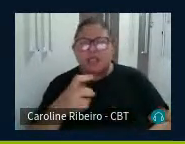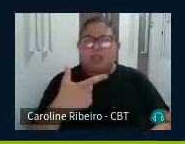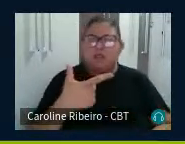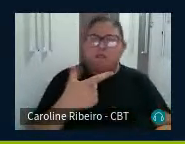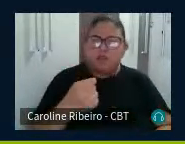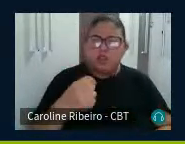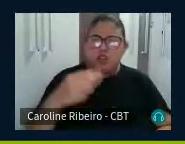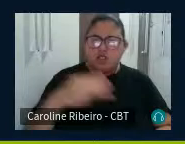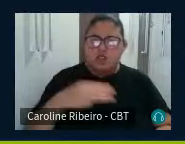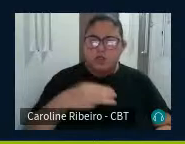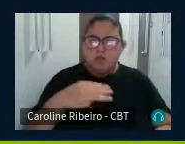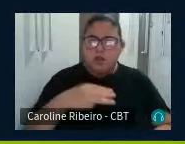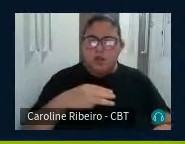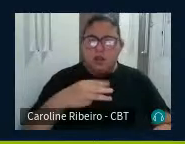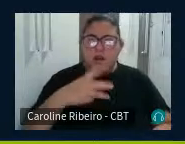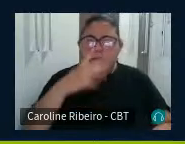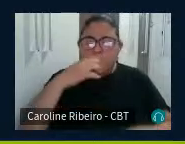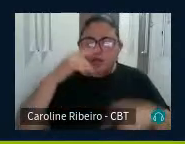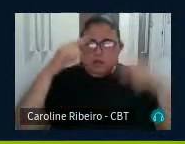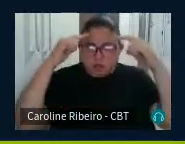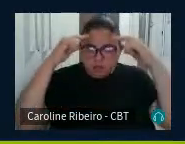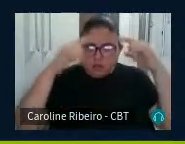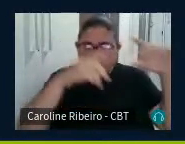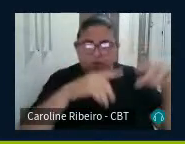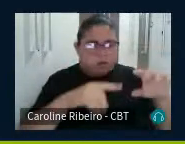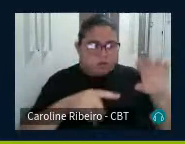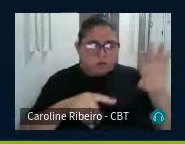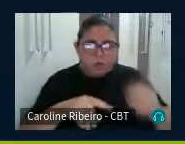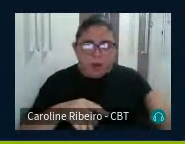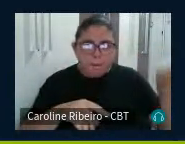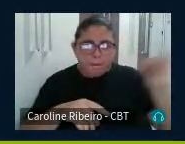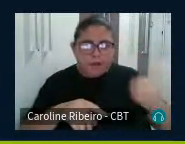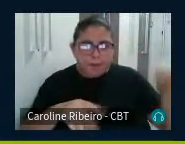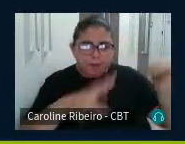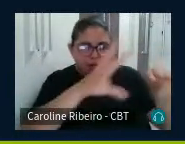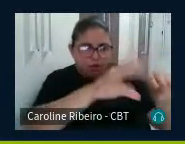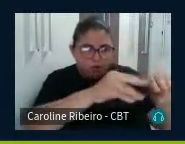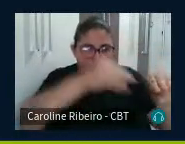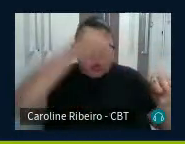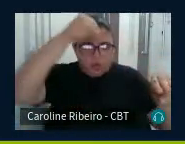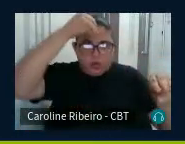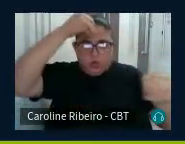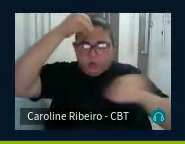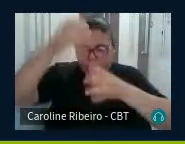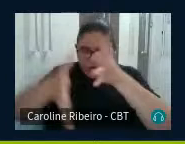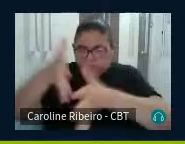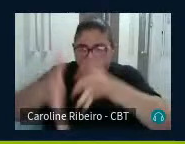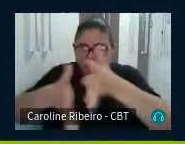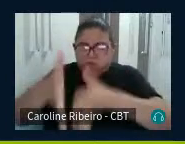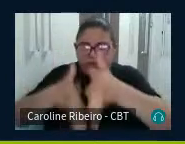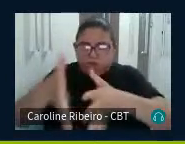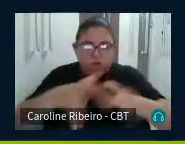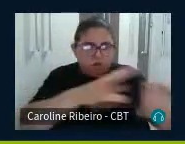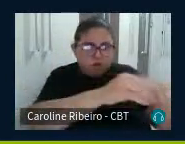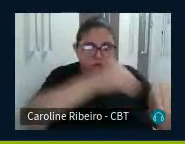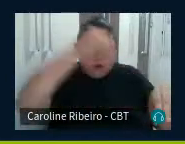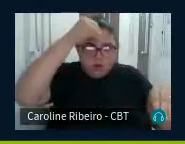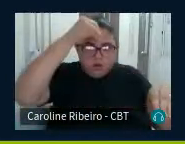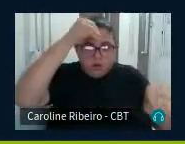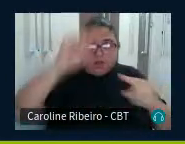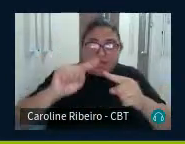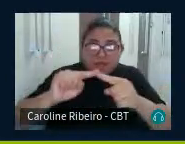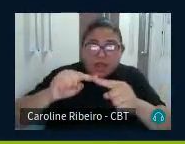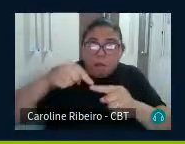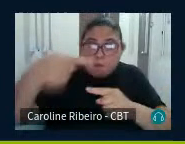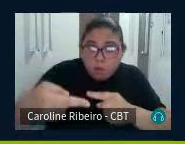nossa concentração em detalhes, a nossa perspicácia de pegar aquele conteúdo e passar, né,